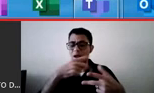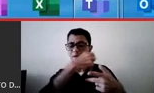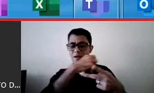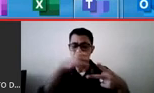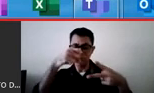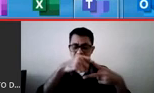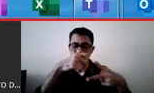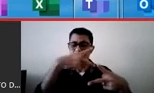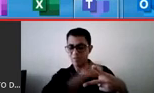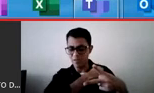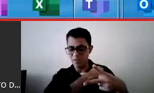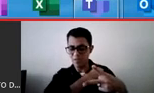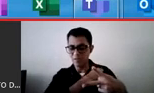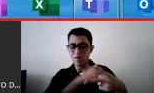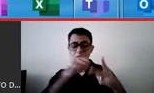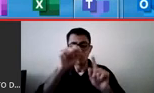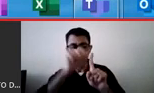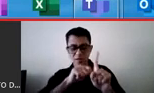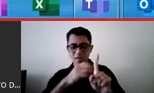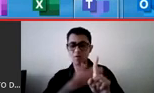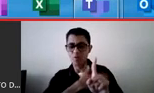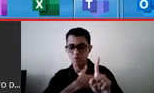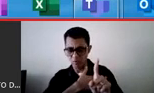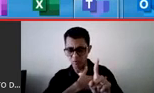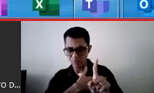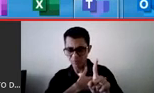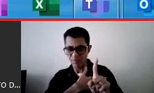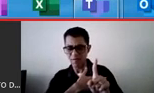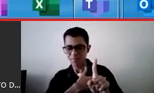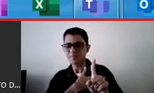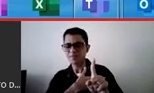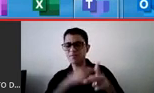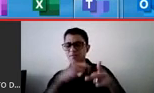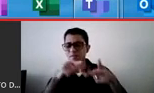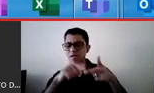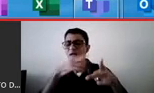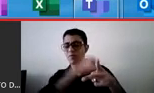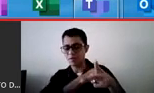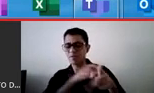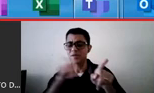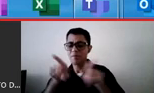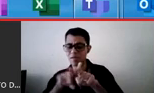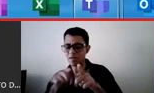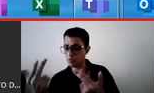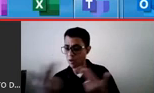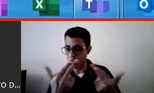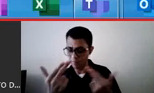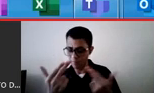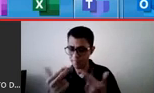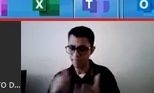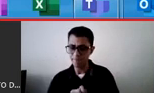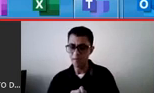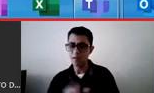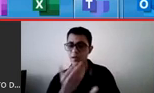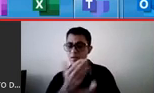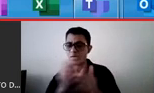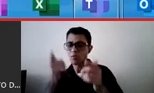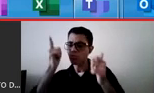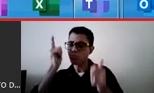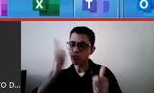agosto eu vou tomar a segunda dose. E eu acredito que todos os professores em breve vão tomar a segunda dose. E para que a gente